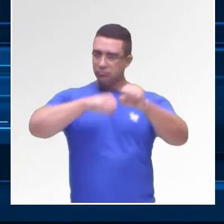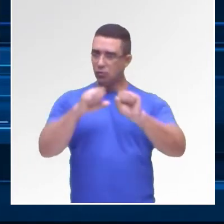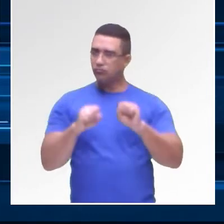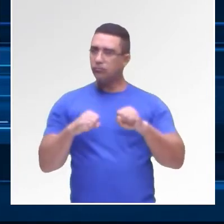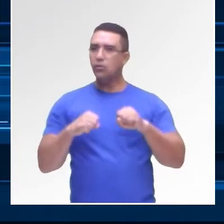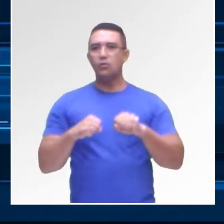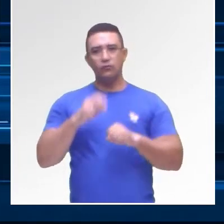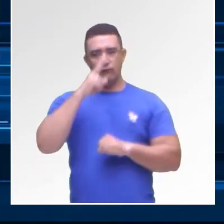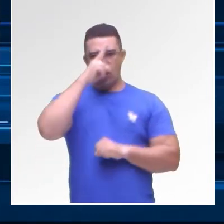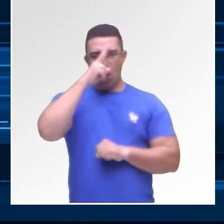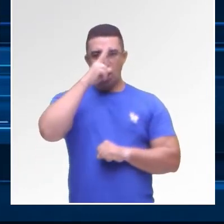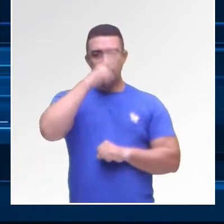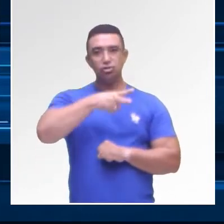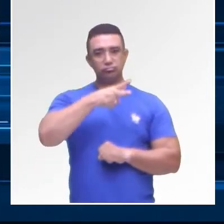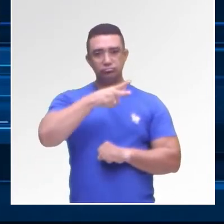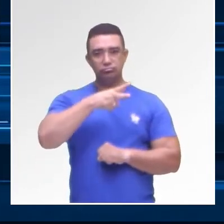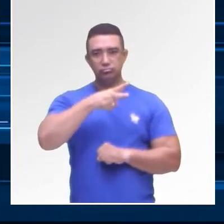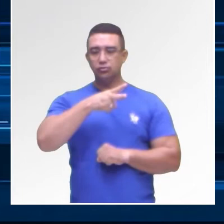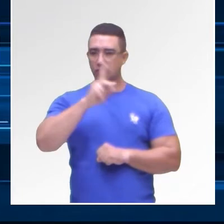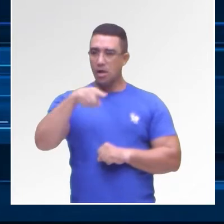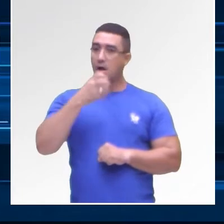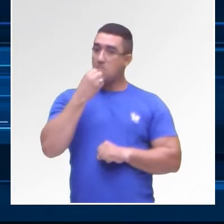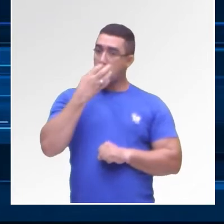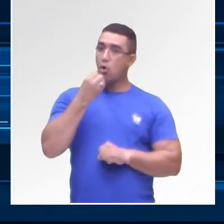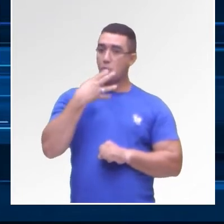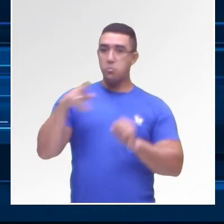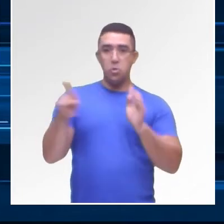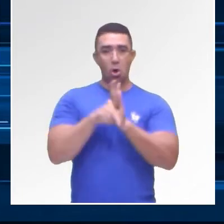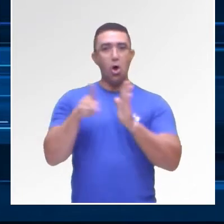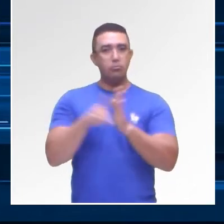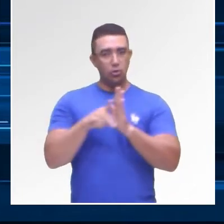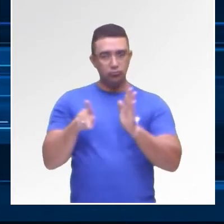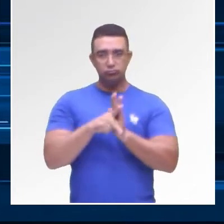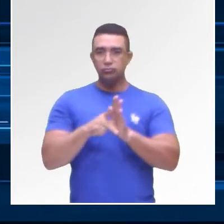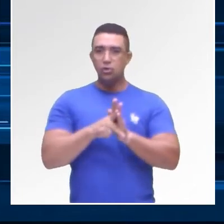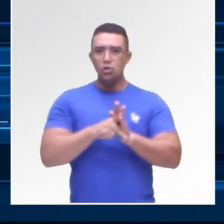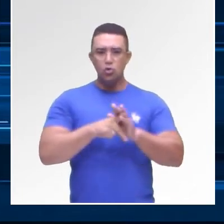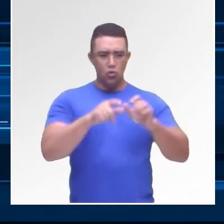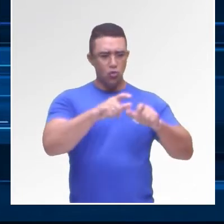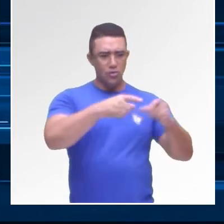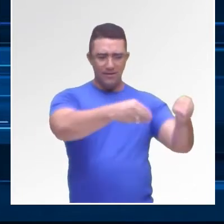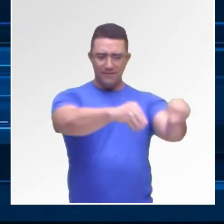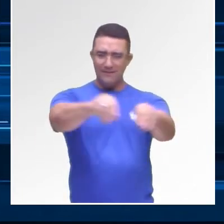é justamente para aguentar todo tipo de terreno mesmo.